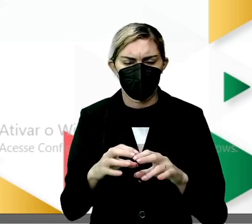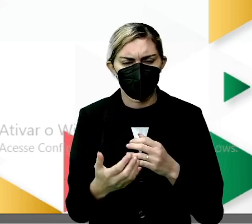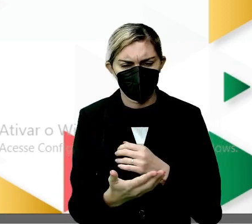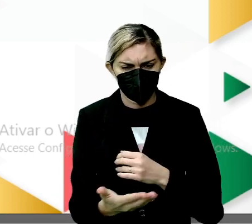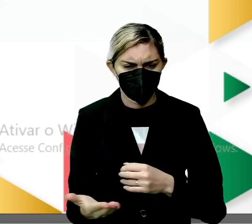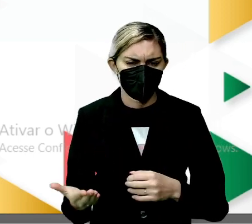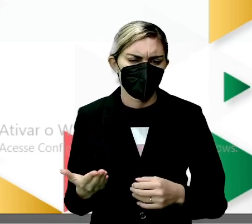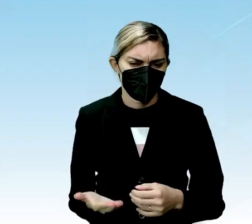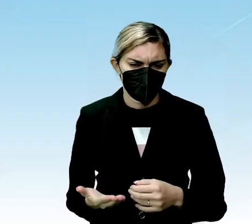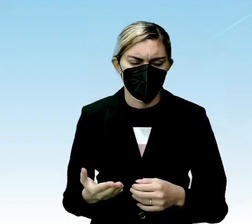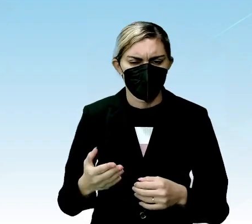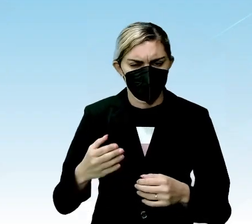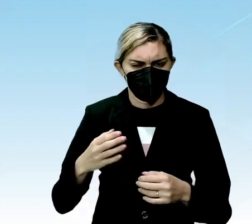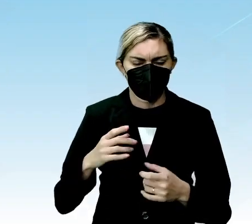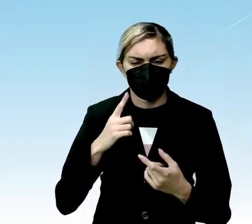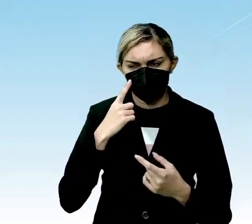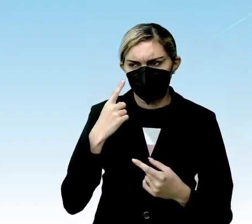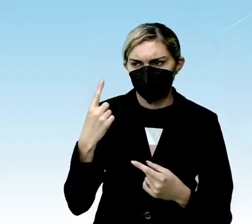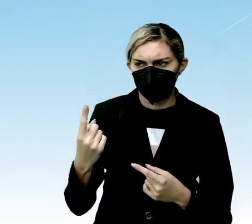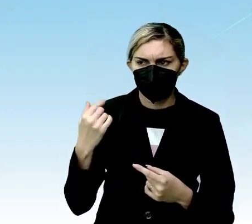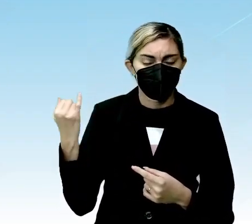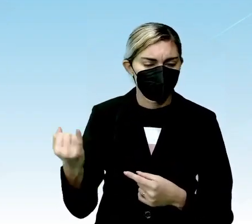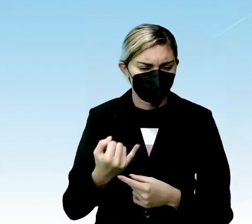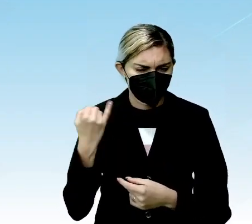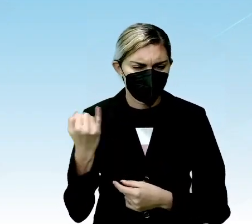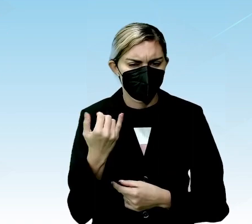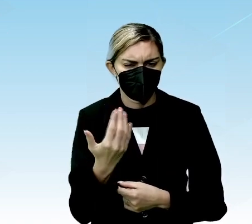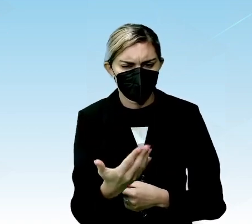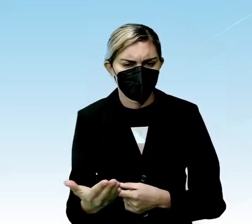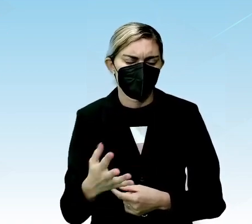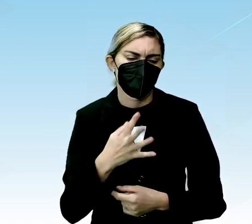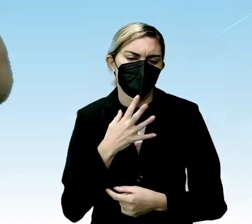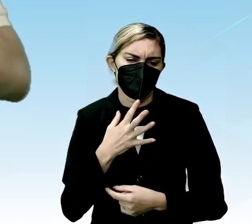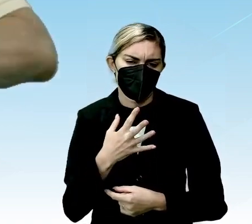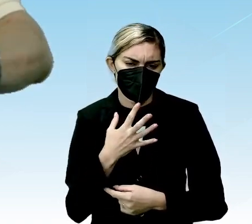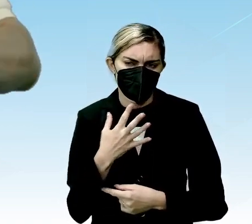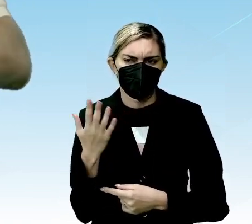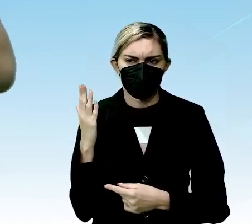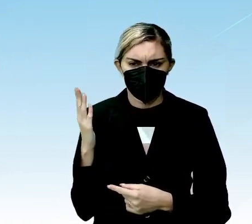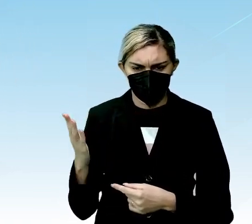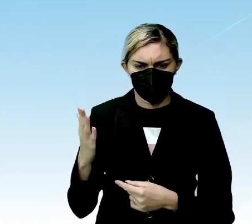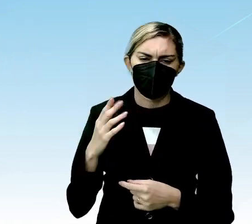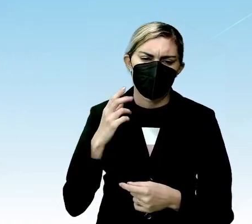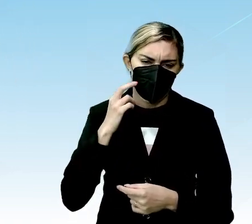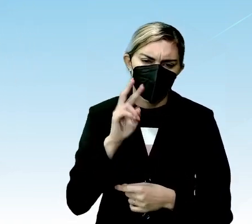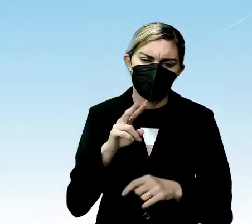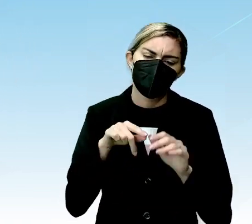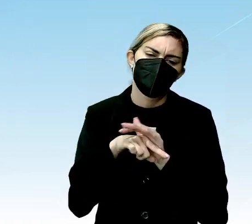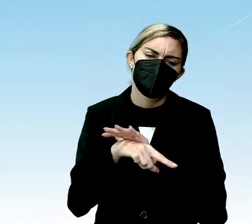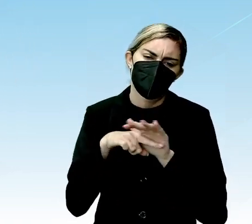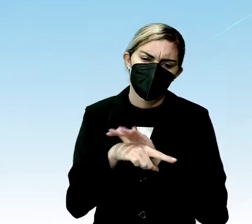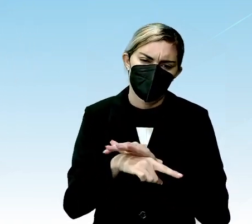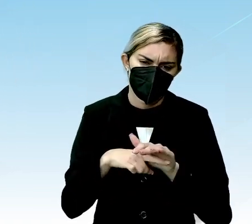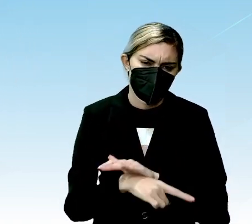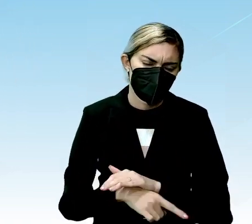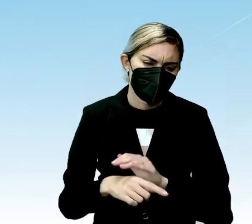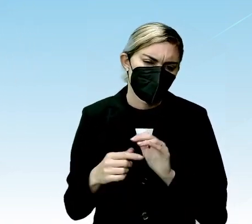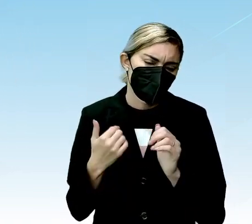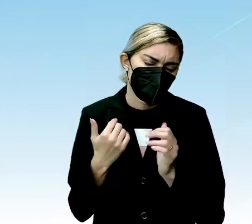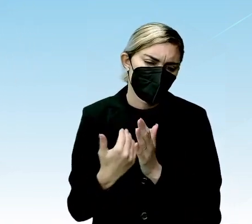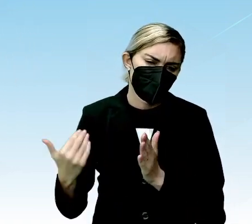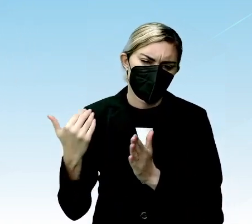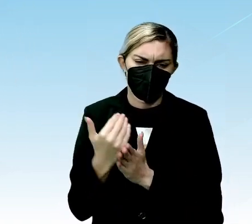o Espiritismo. Então, é importante que você conheça. Então, olha só aqui, pesquisar. Que tal pesquisar mais um